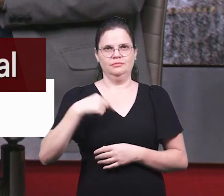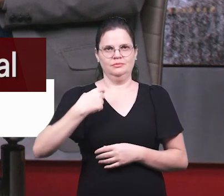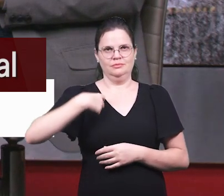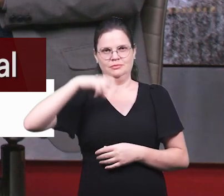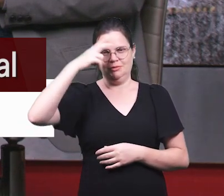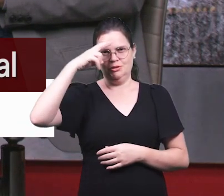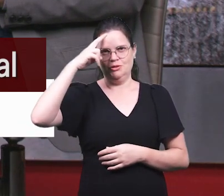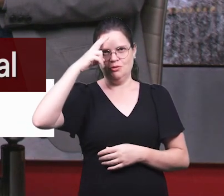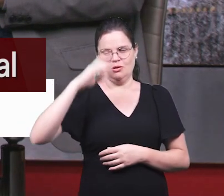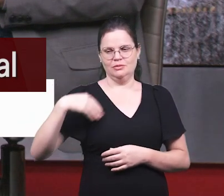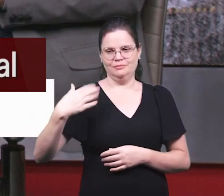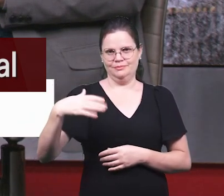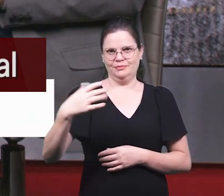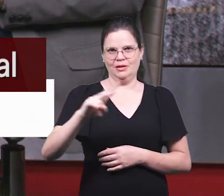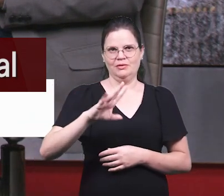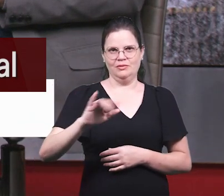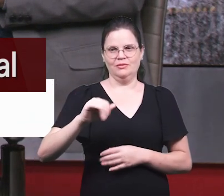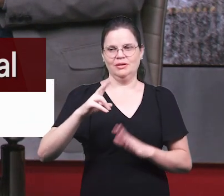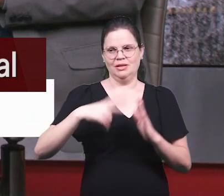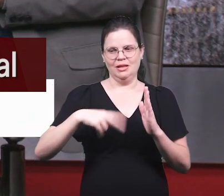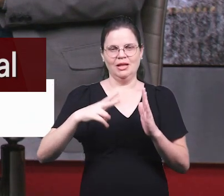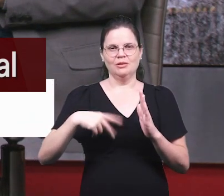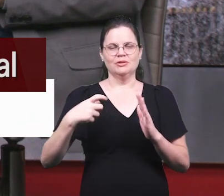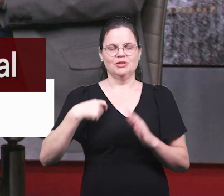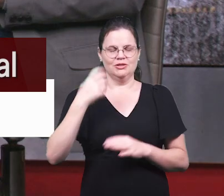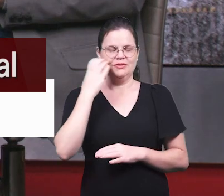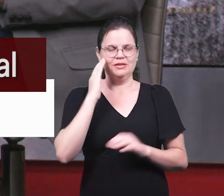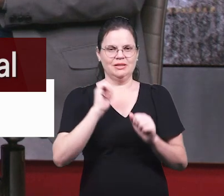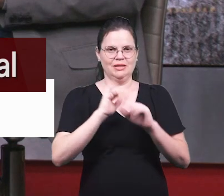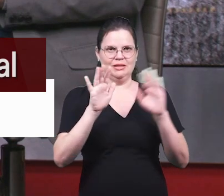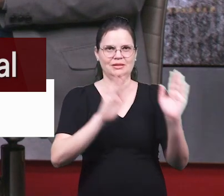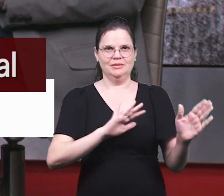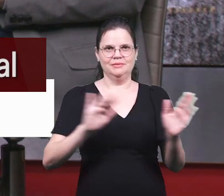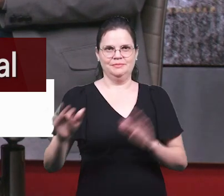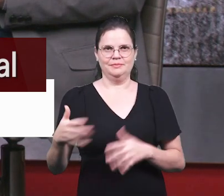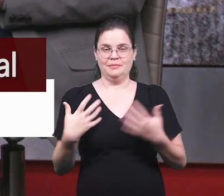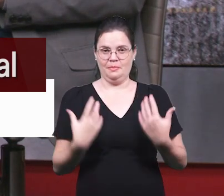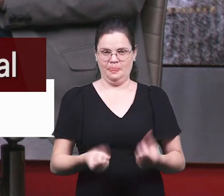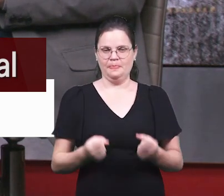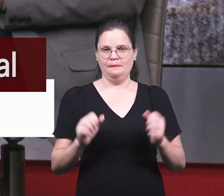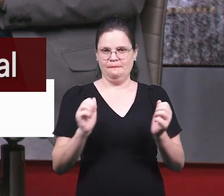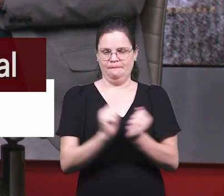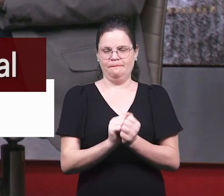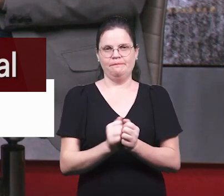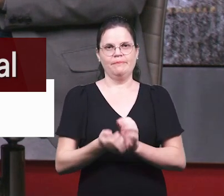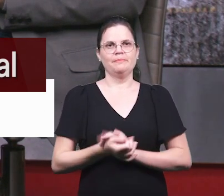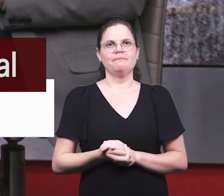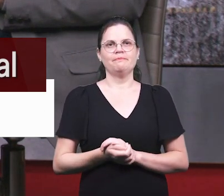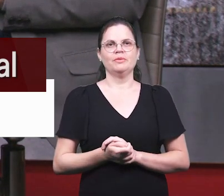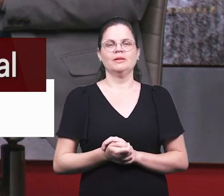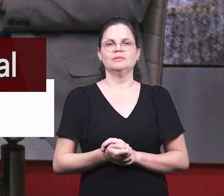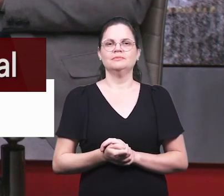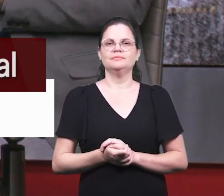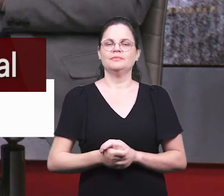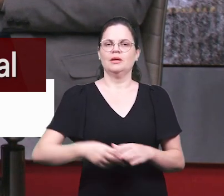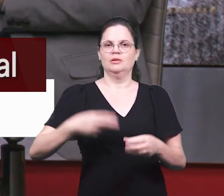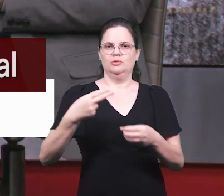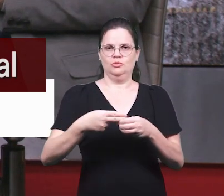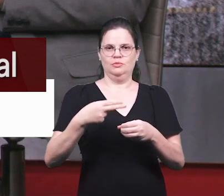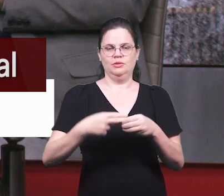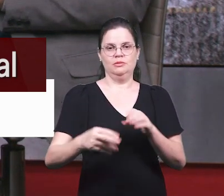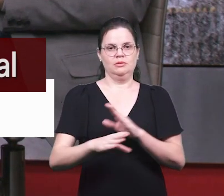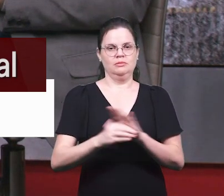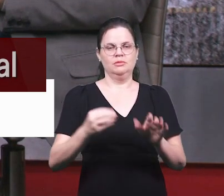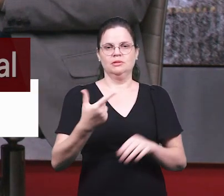chegar até ela. Vamos prosseguir na leitura aqui, vamos chegar até ela. Então vamos juntos? Números, capítulo 20,